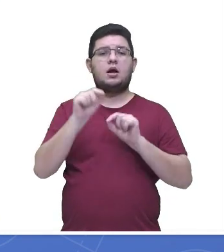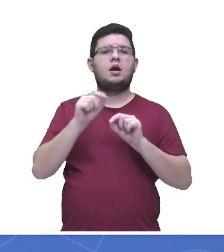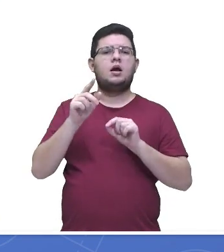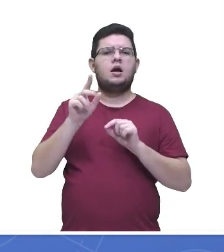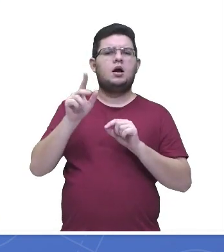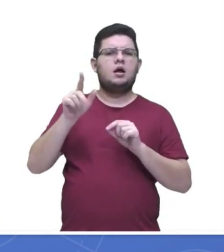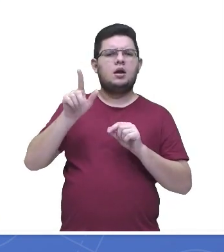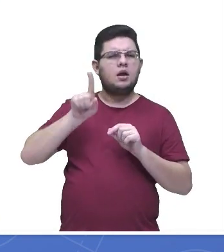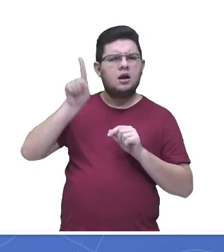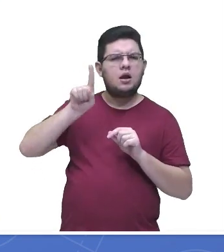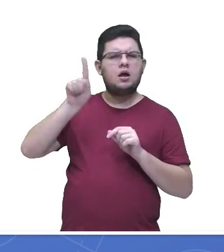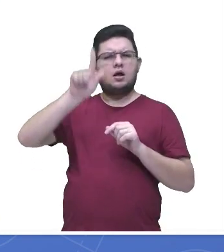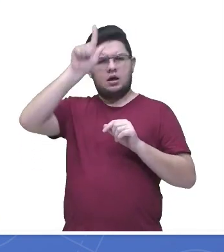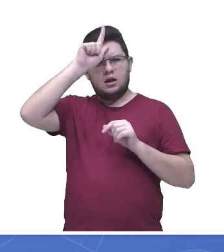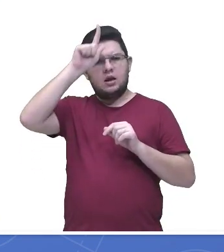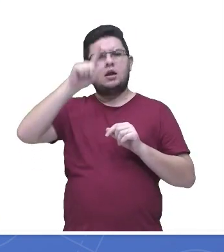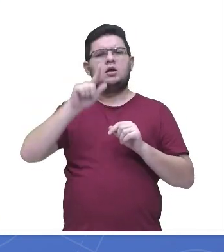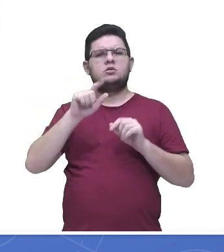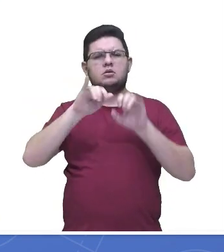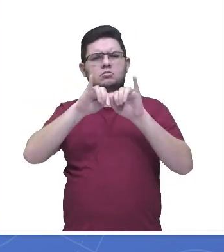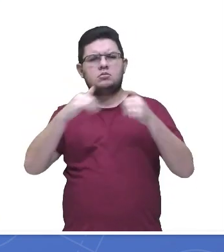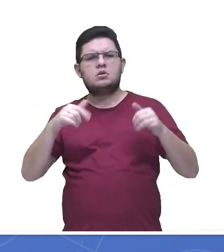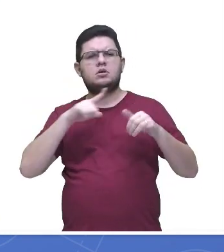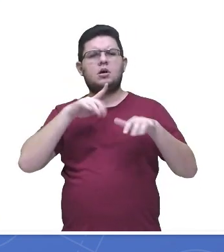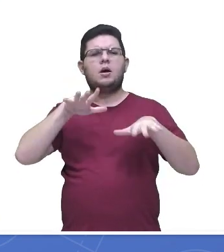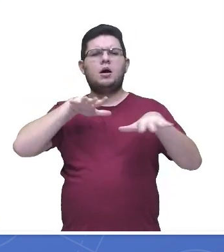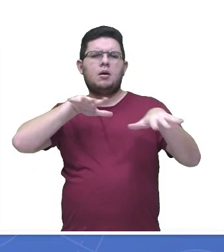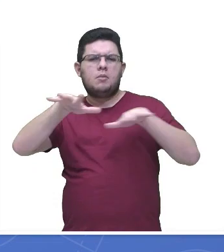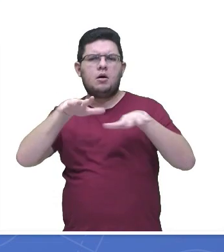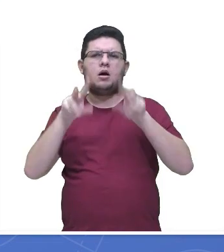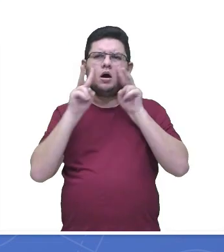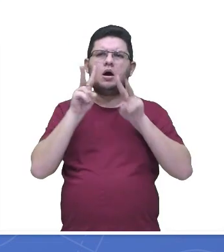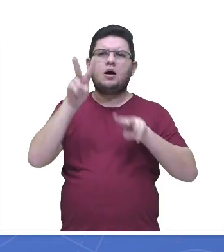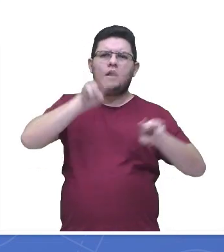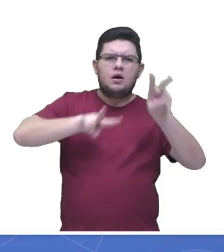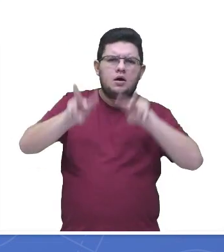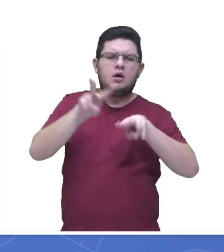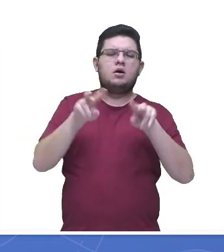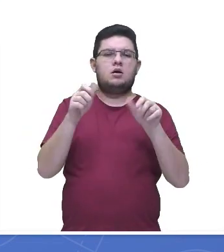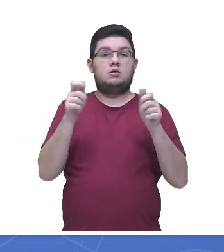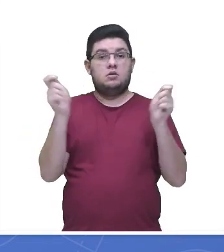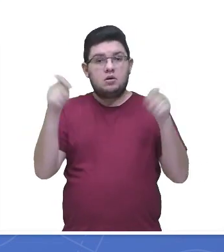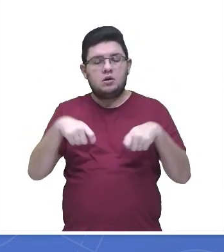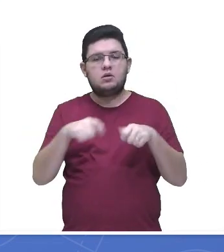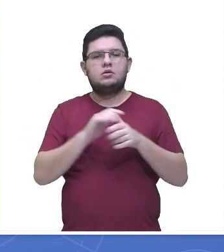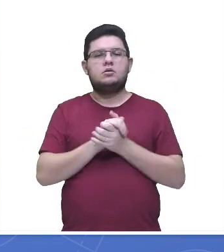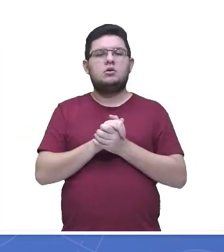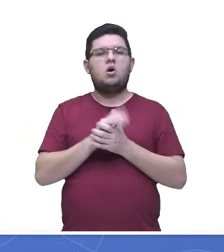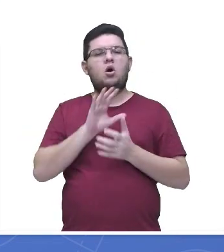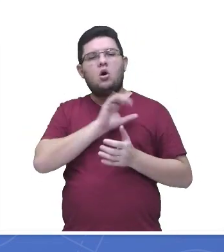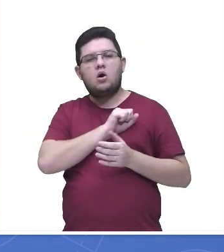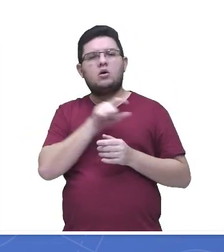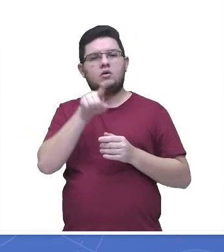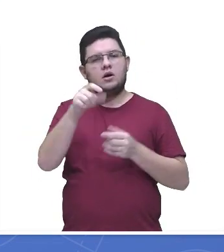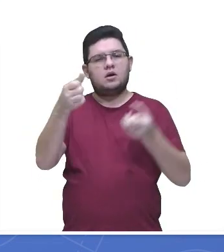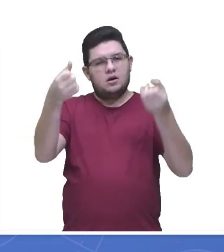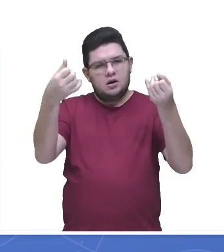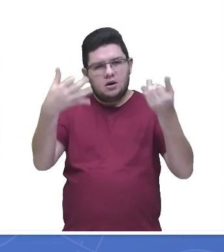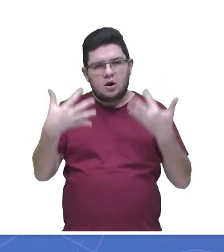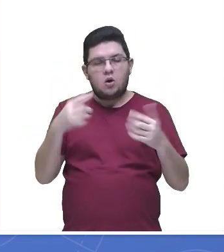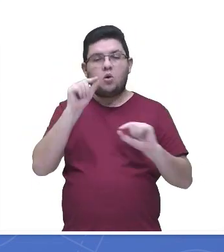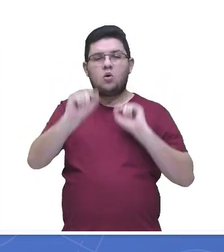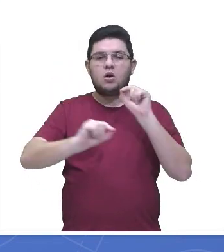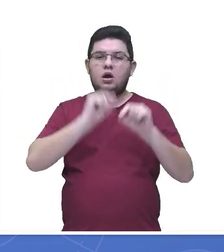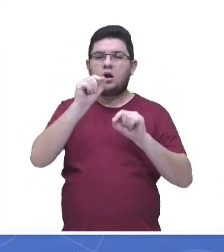movimentos. Muito bem, Patrick, gostei da sua resposta. Ele fez essa comparação entre a escultura